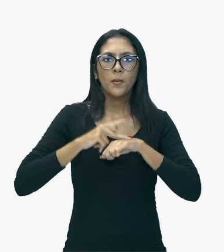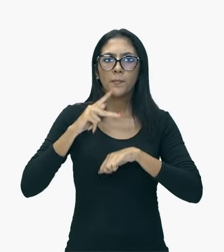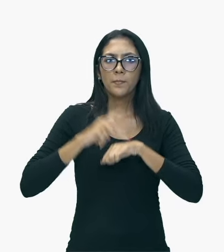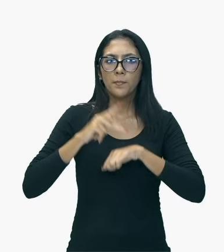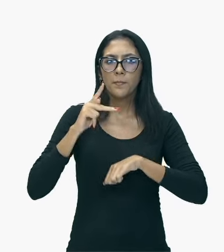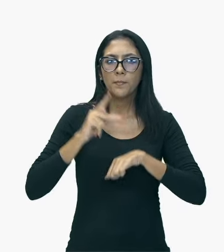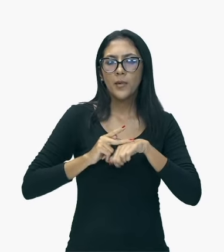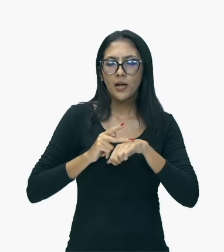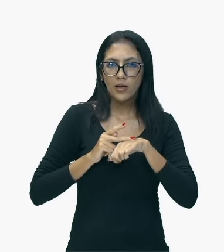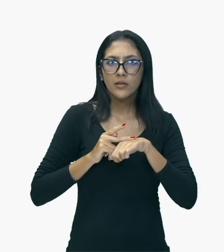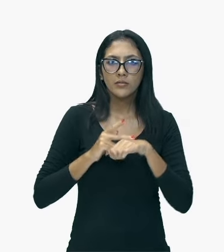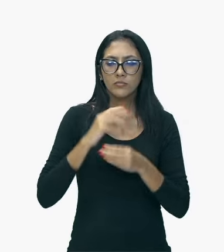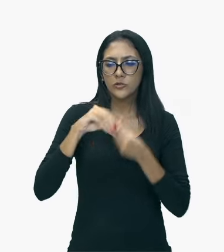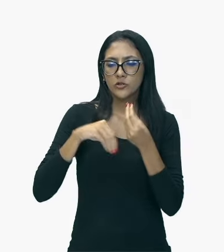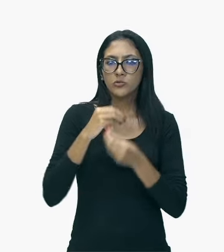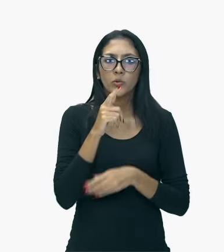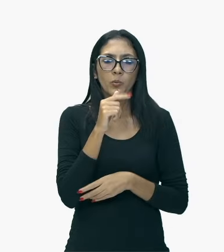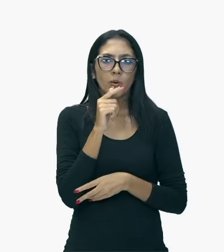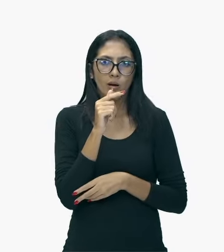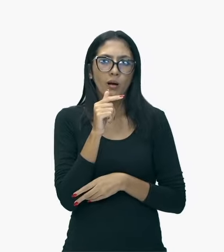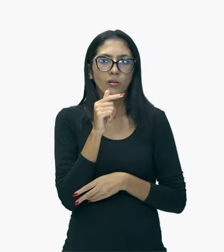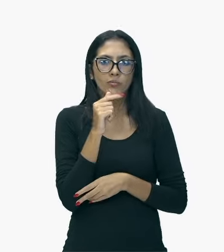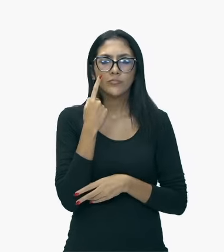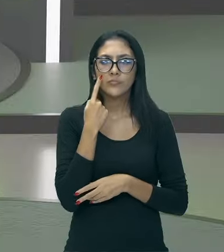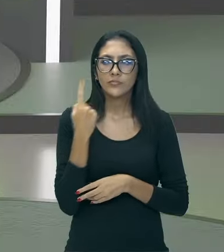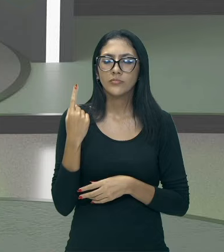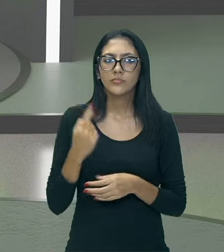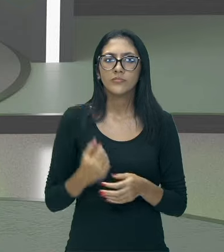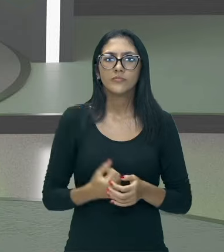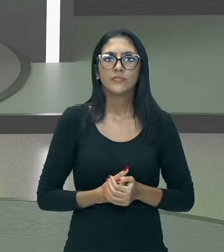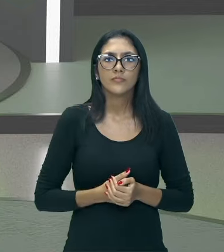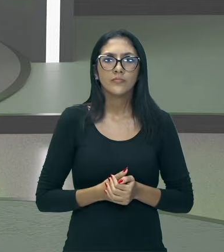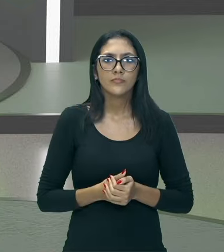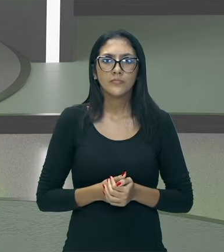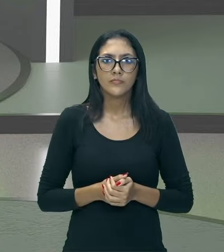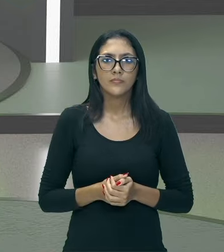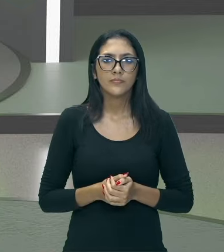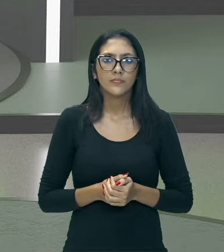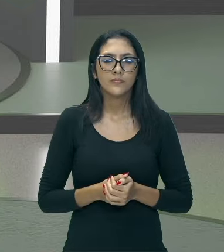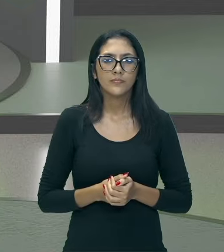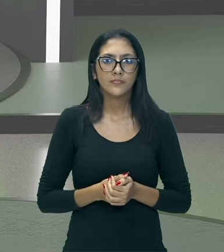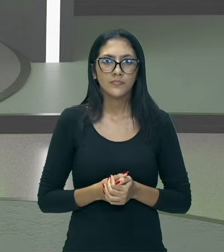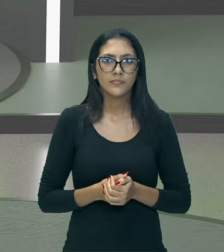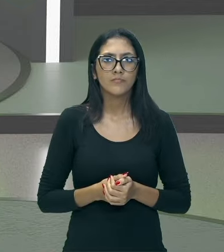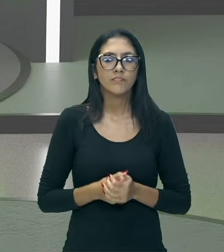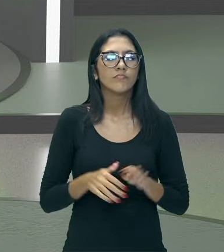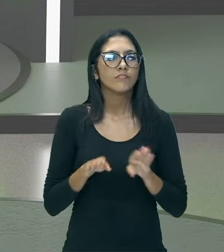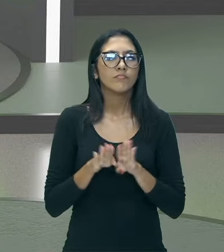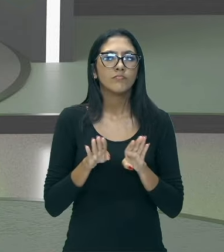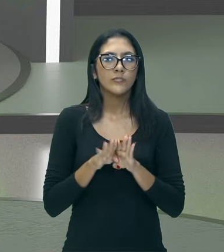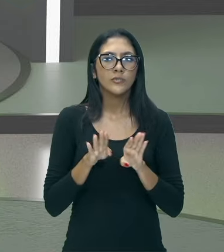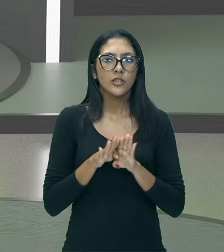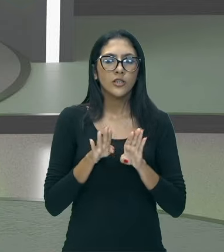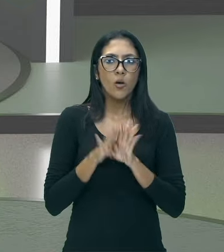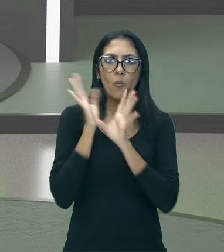com areia. E aqui nós vamos ter um resumão, né,